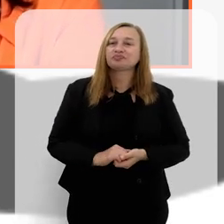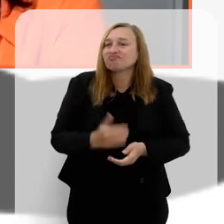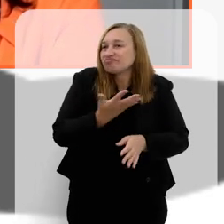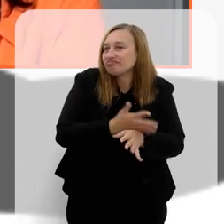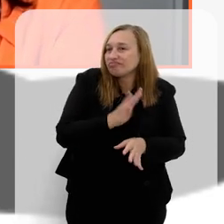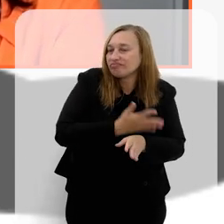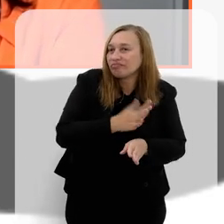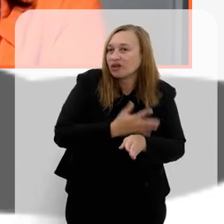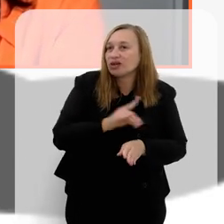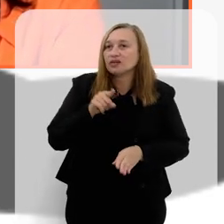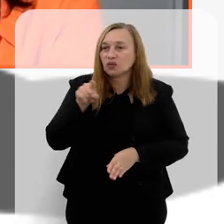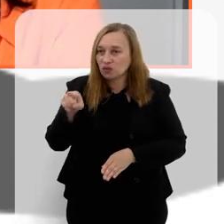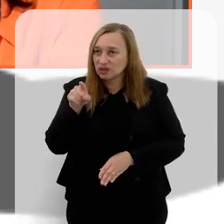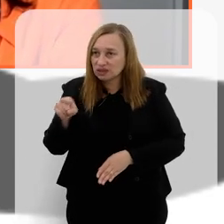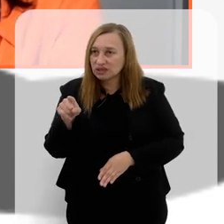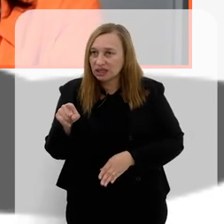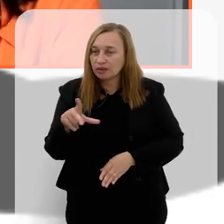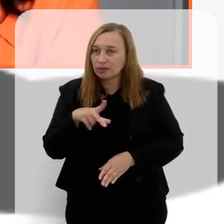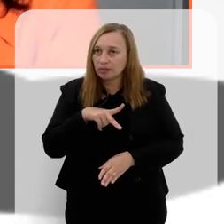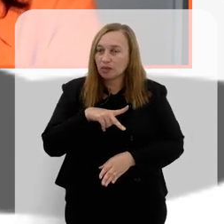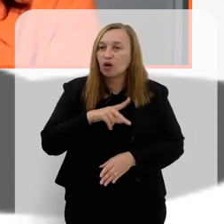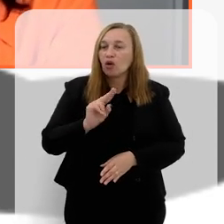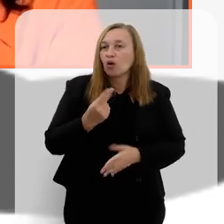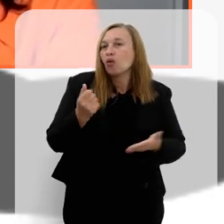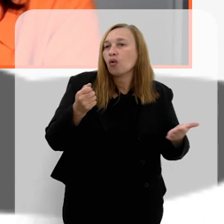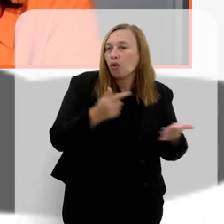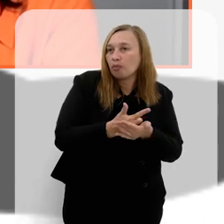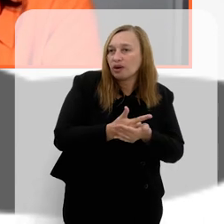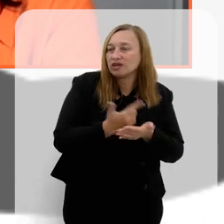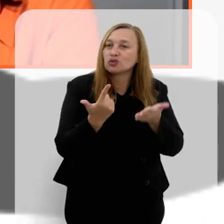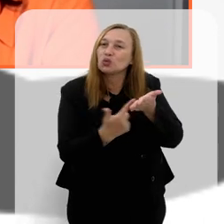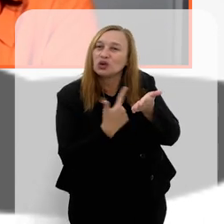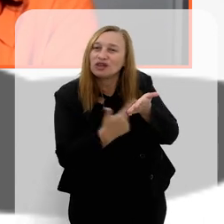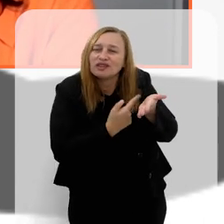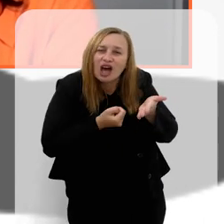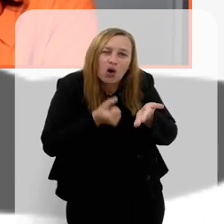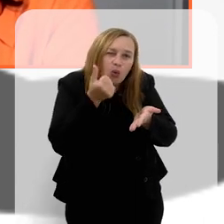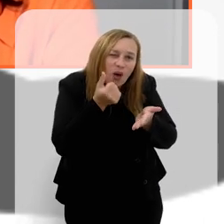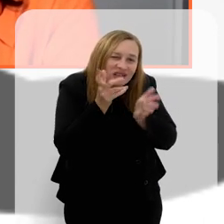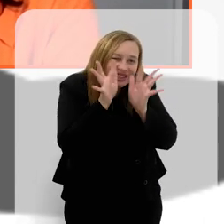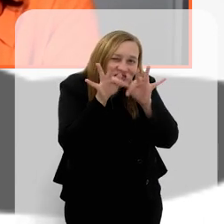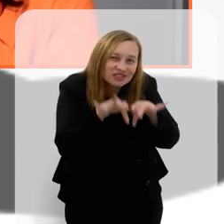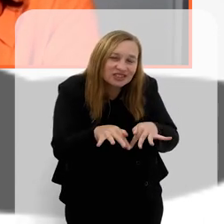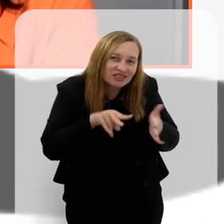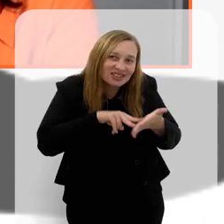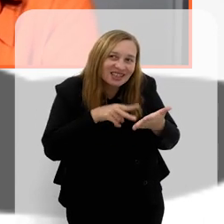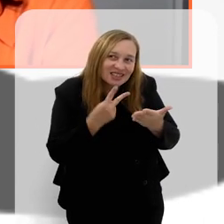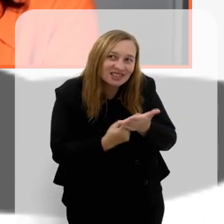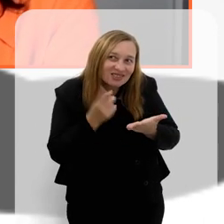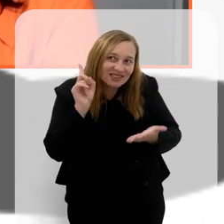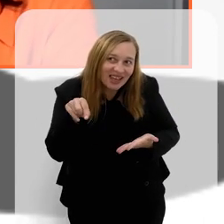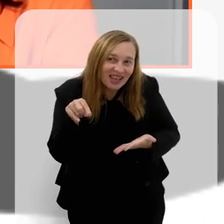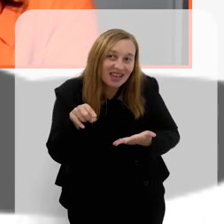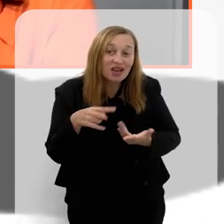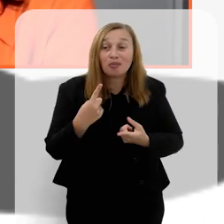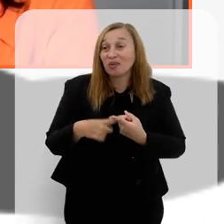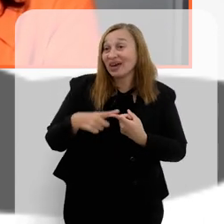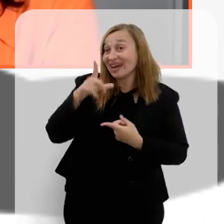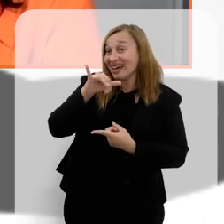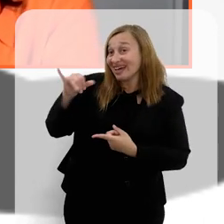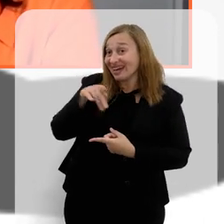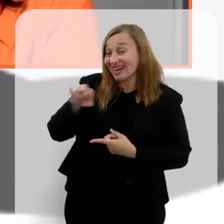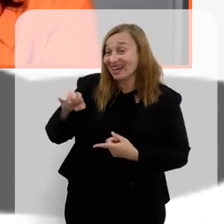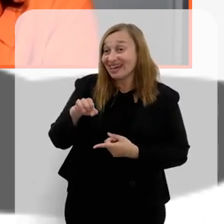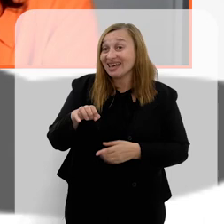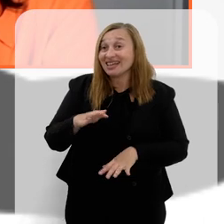oriundo através de um treinamento com você propriamente ou comprando o livro que está quase findado na tradução, né? Até porque,